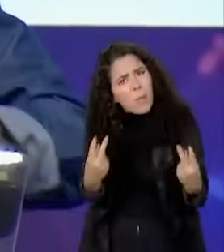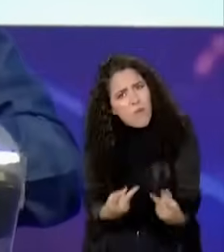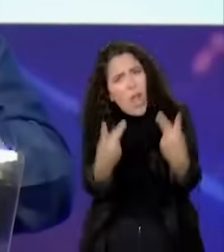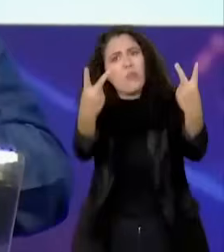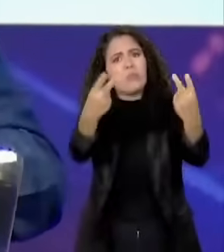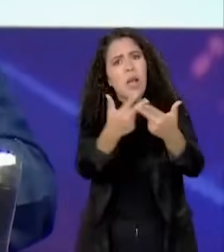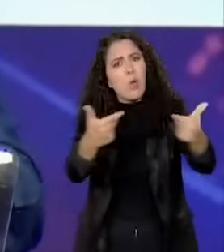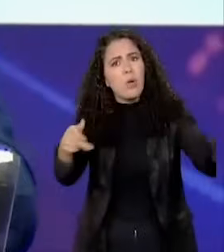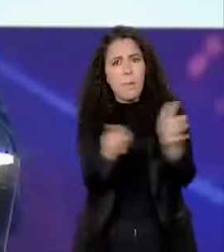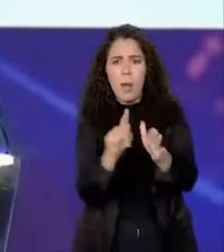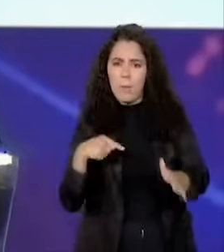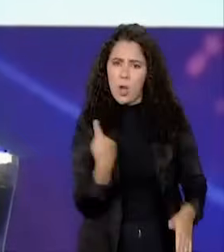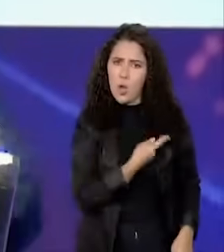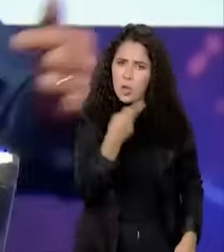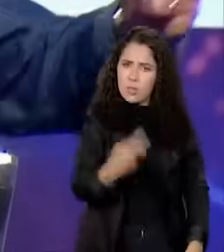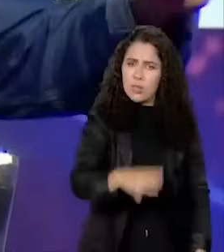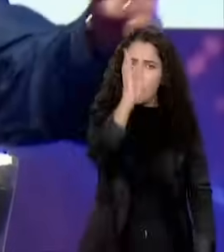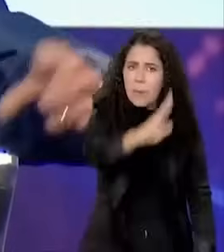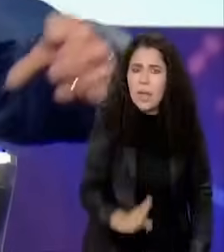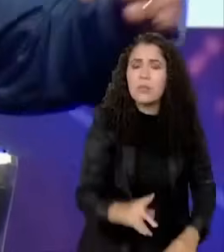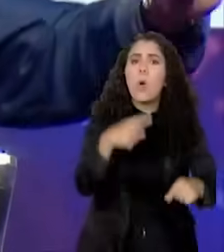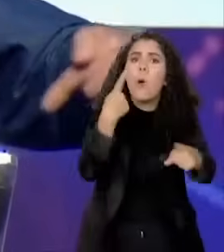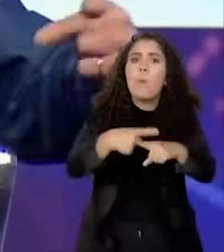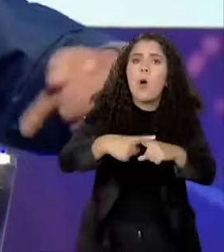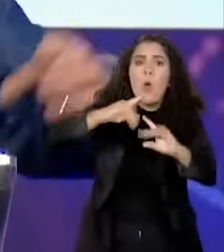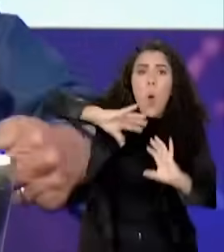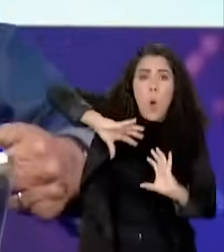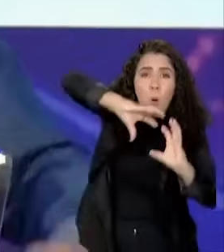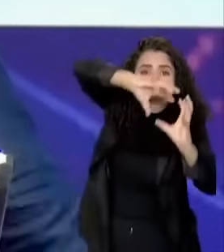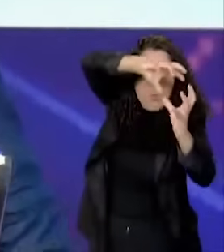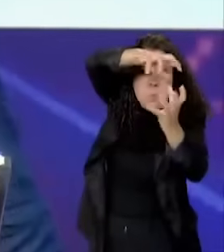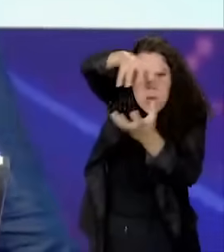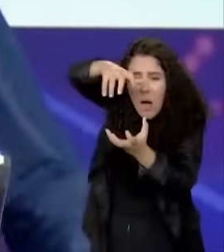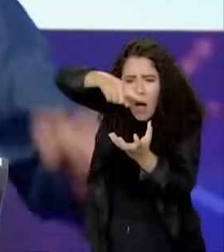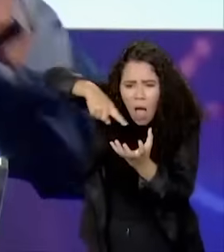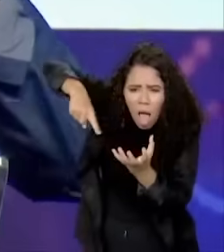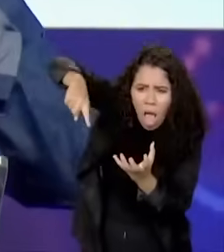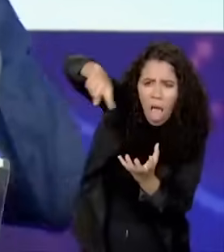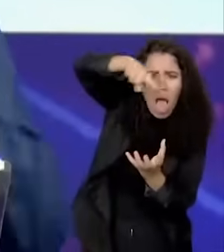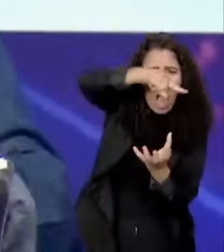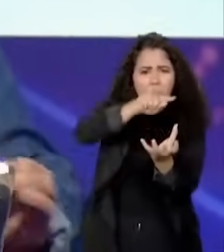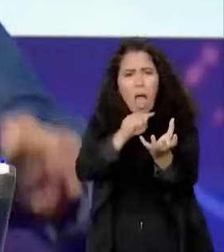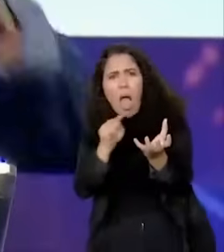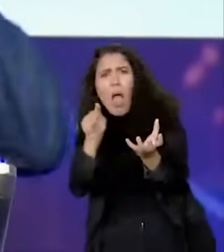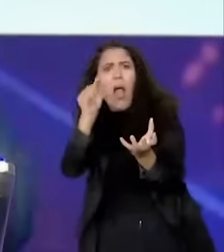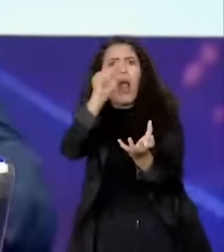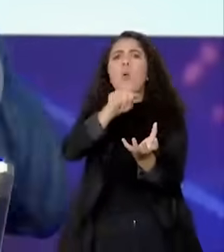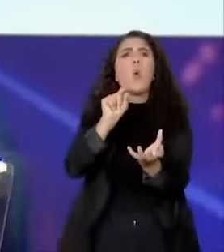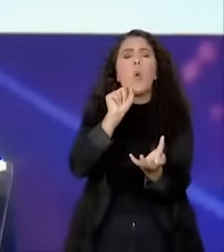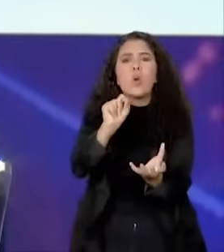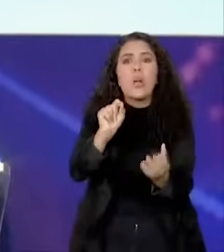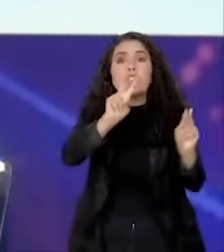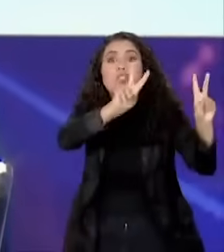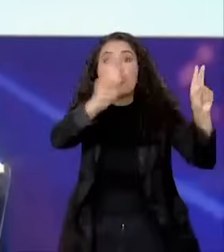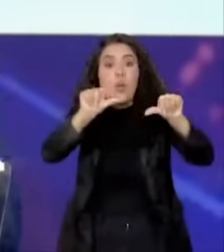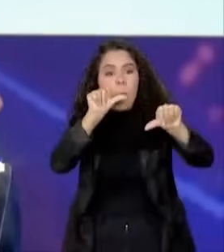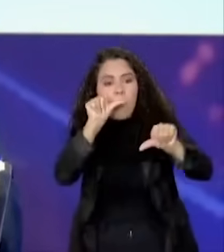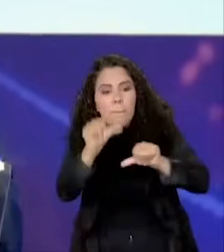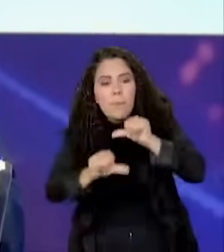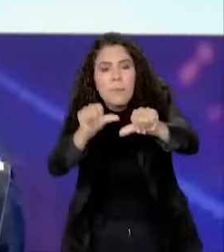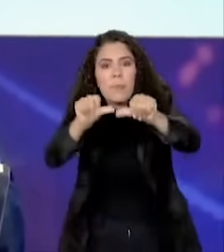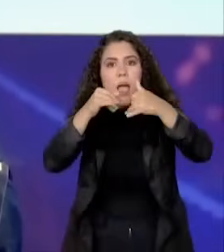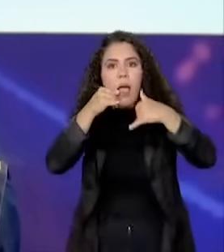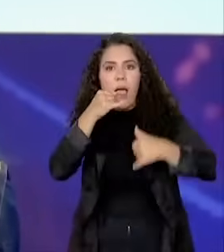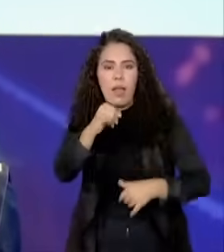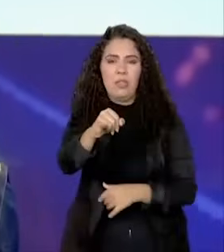coisas que nós temos, porque o mundo está passando por uma fase hoje que é a questão da transição